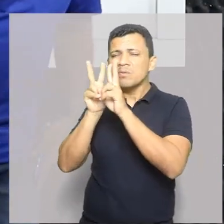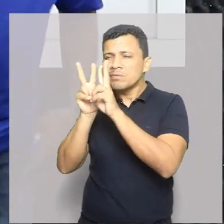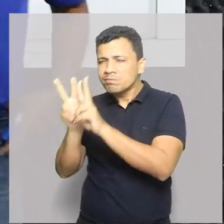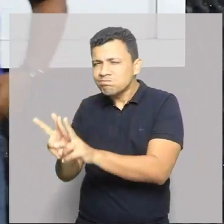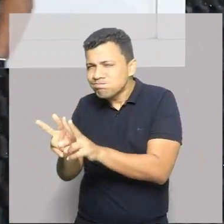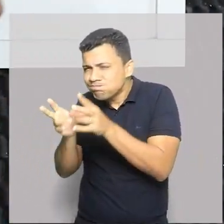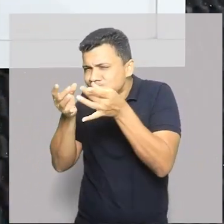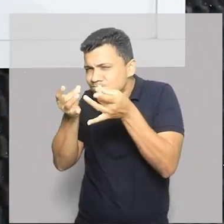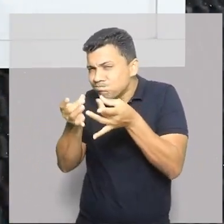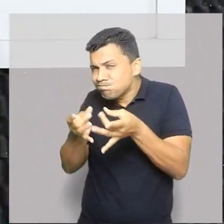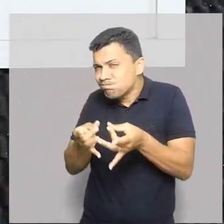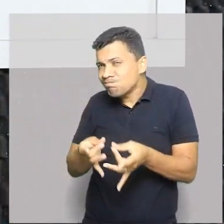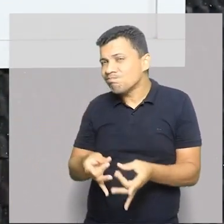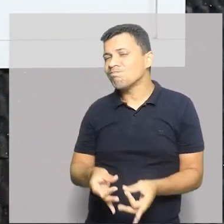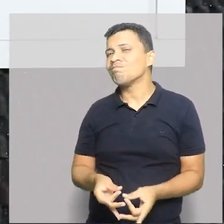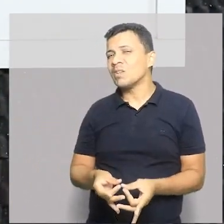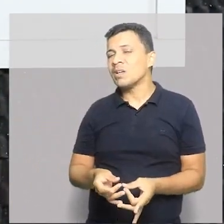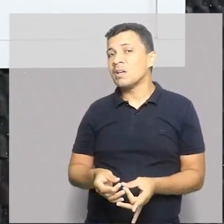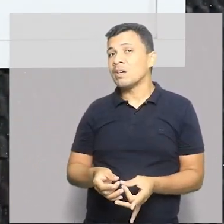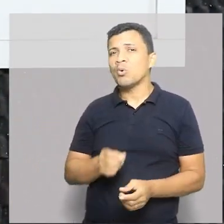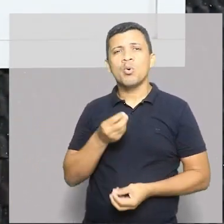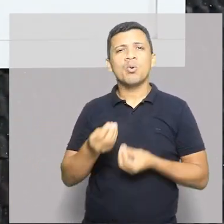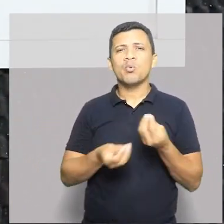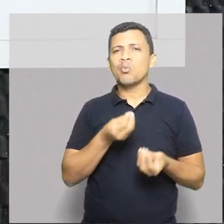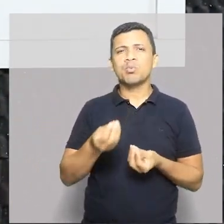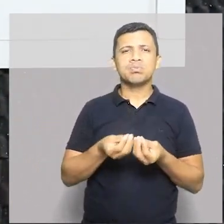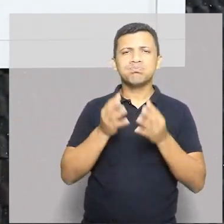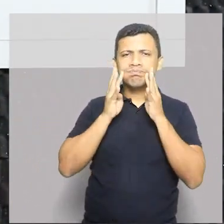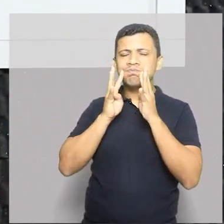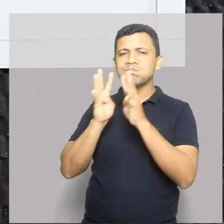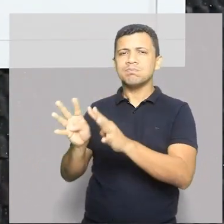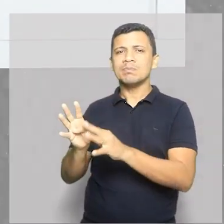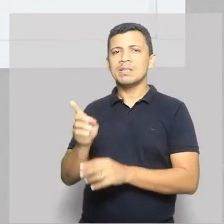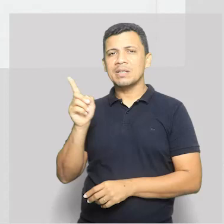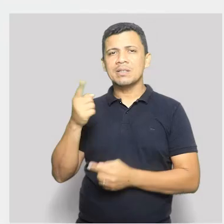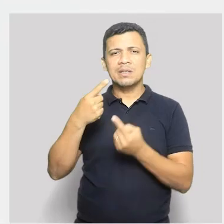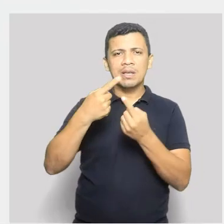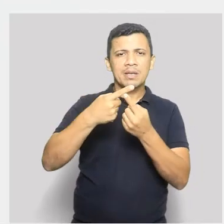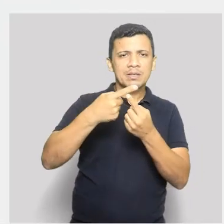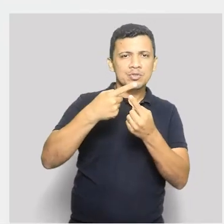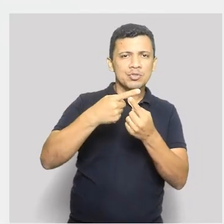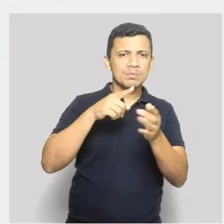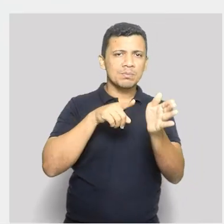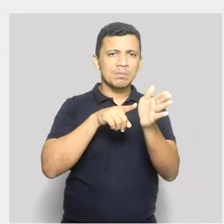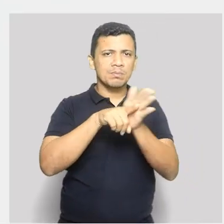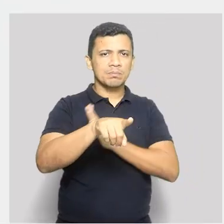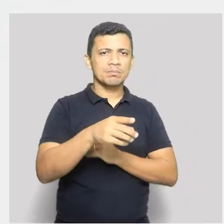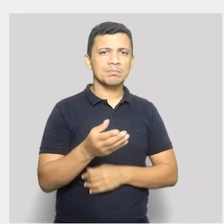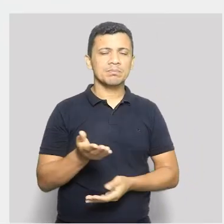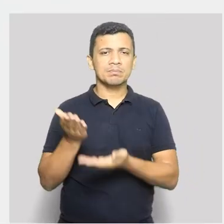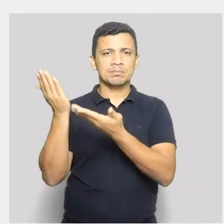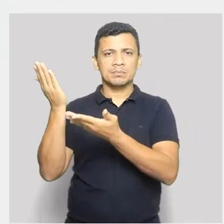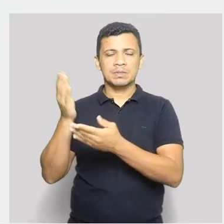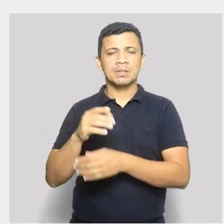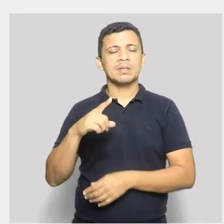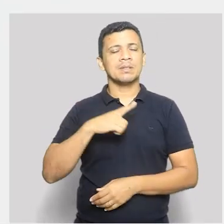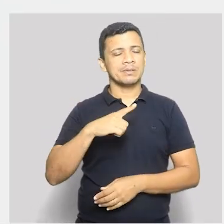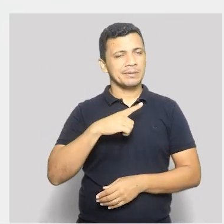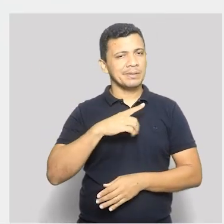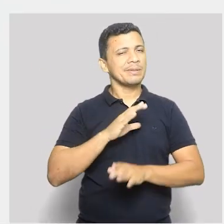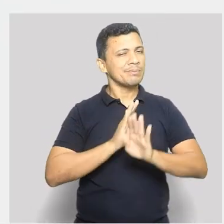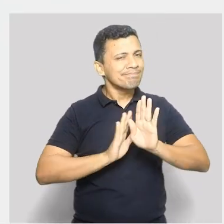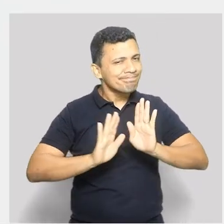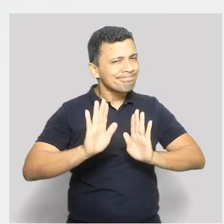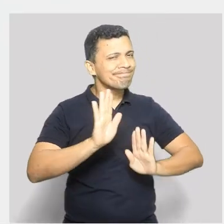carinho, o que a gente vai ter que ficar atento? Esse modelo de questão, gente, a gente tem que tomar muito,